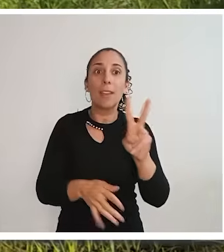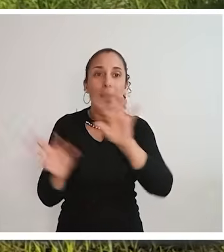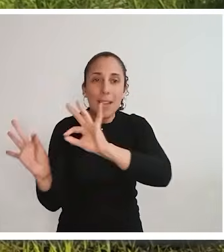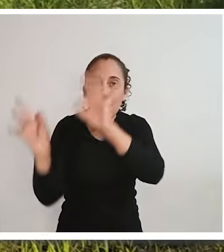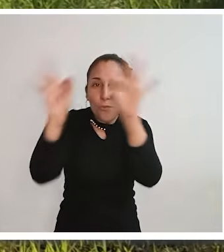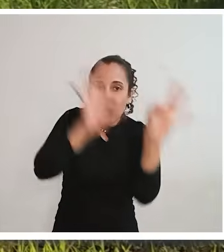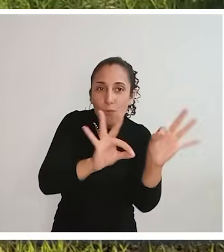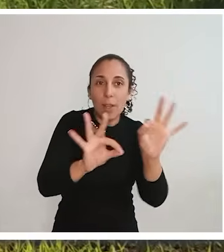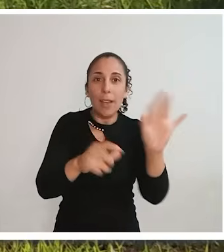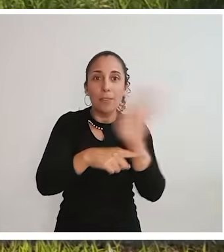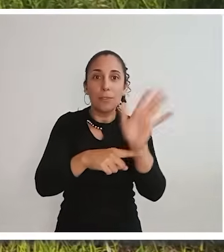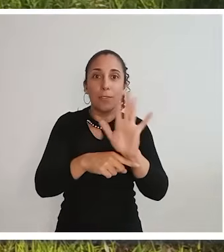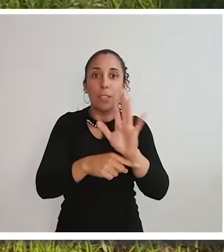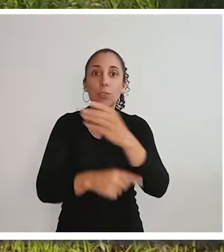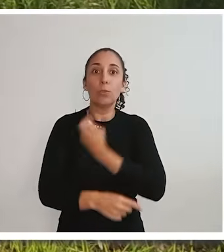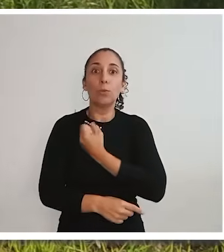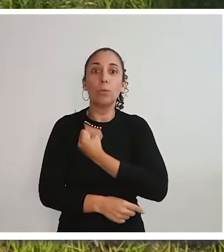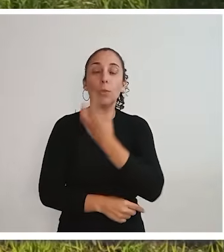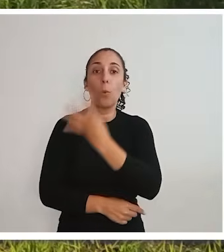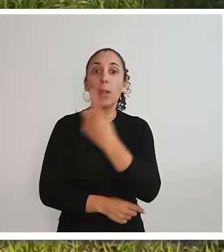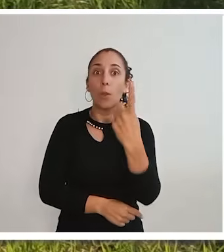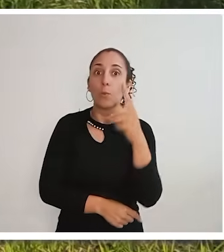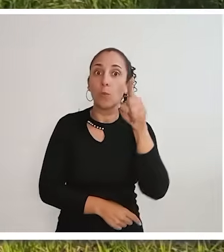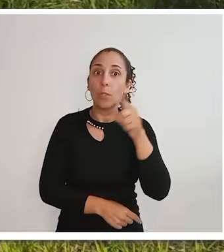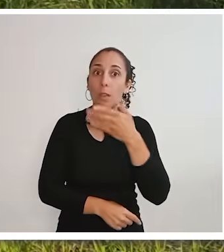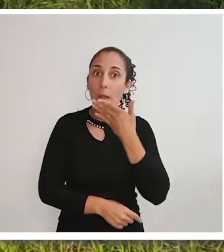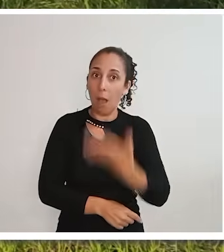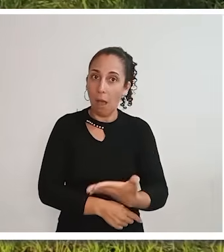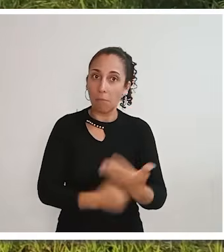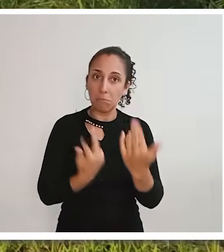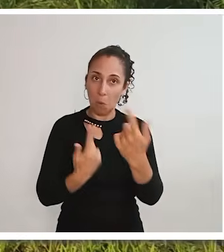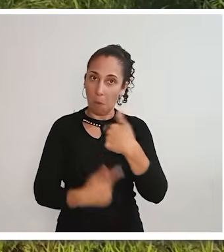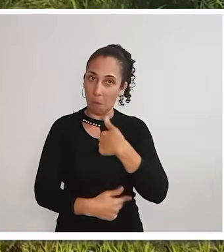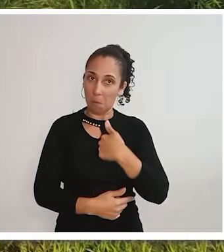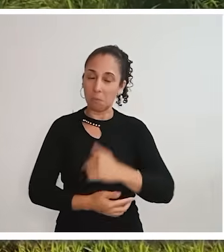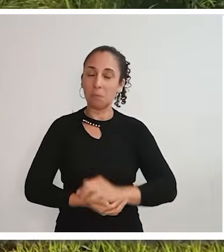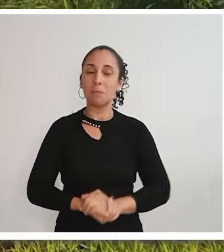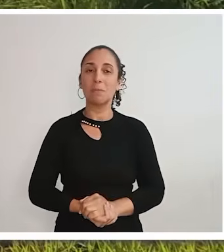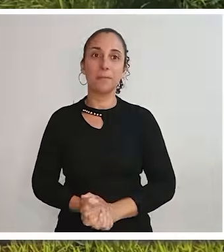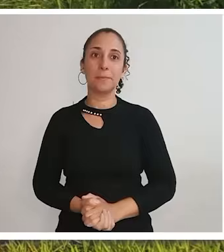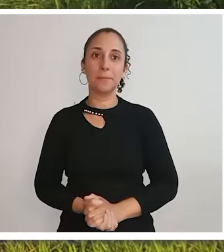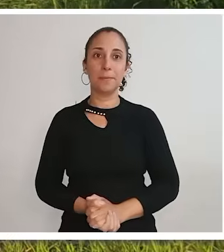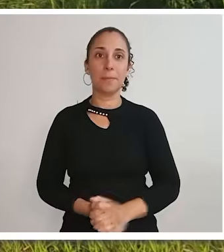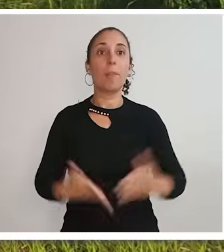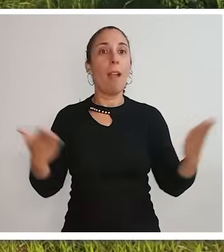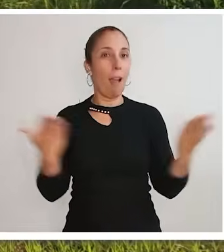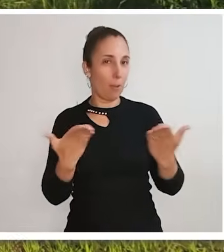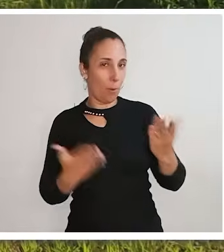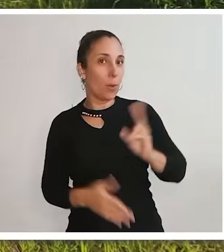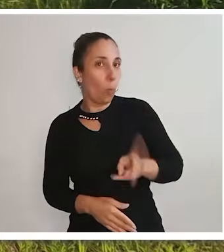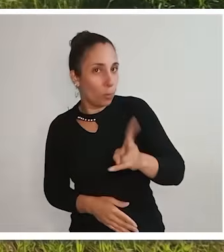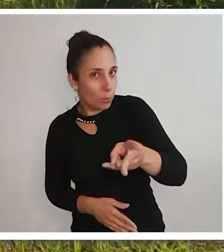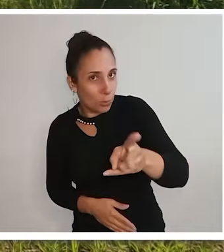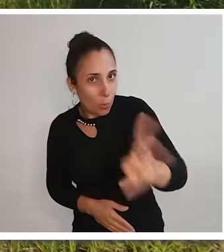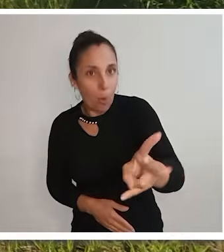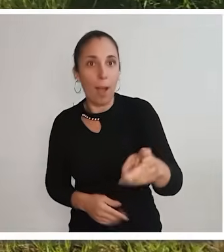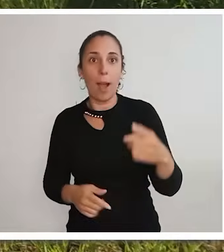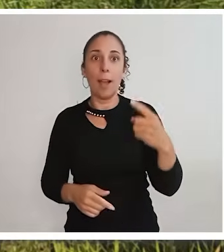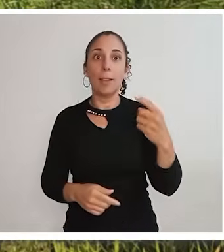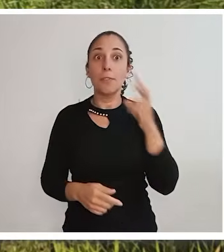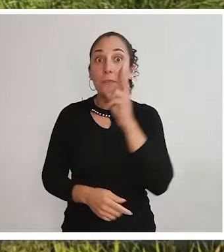descrição ou aqui em cima. Clica e assiste a Trip 41. Eu tenho certeza que você vai ficar tão impressionado quanto eu